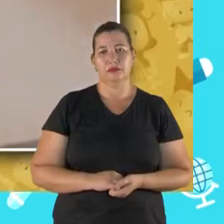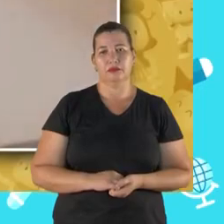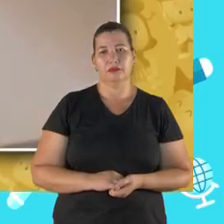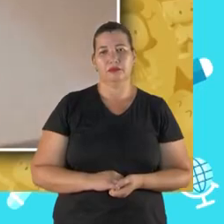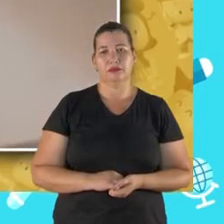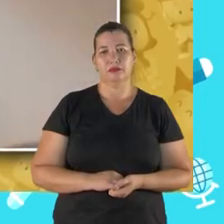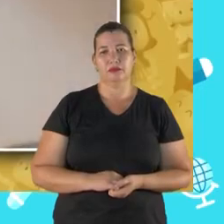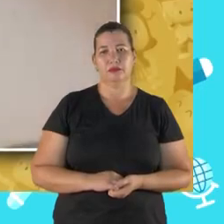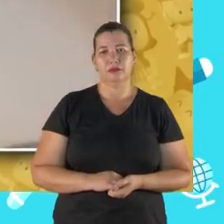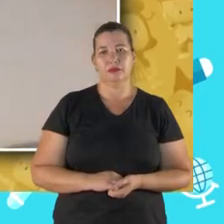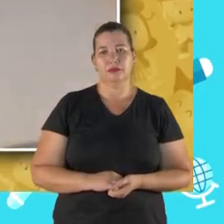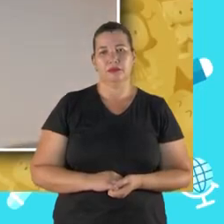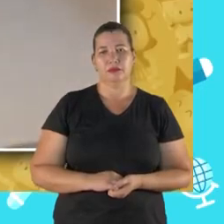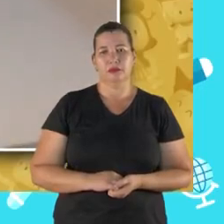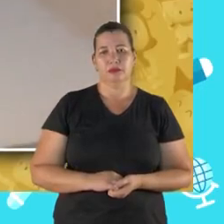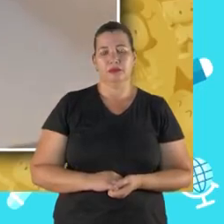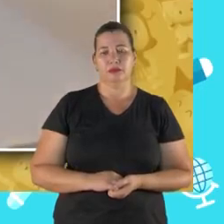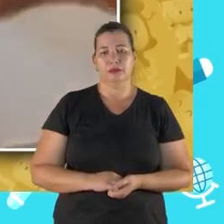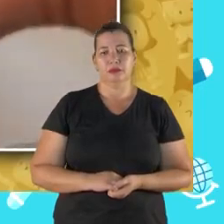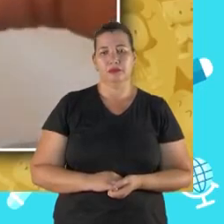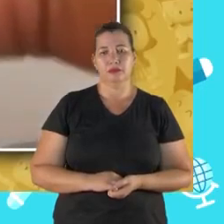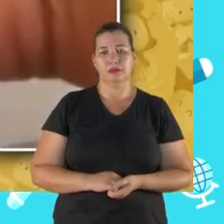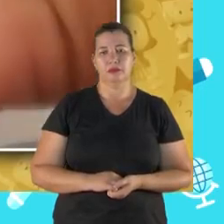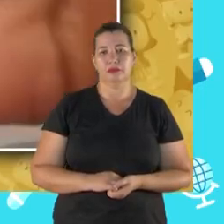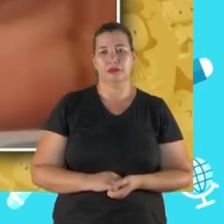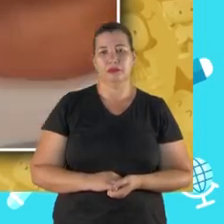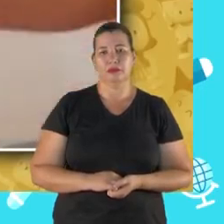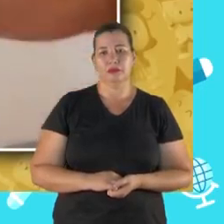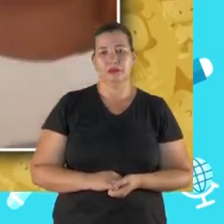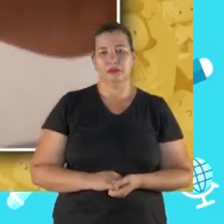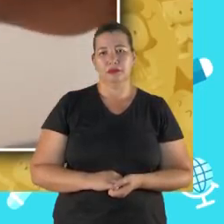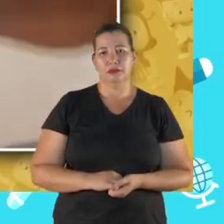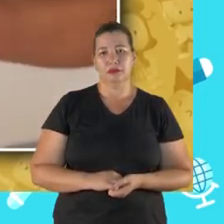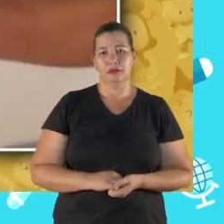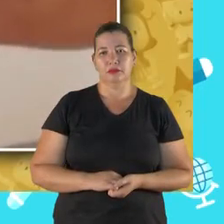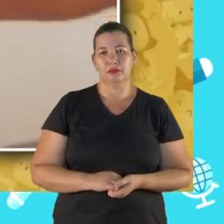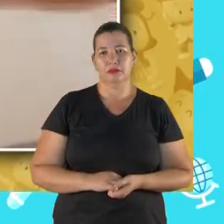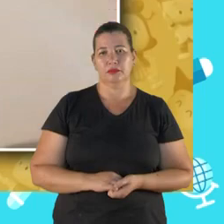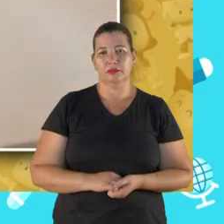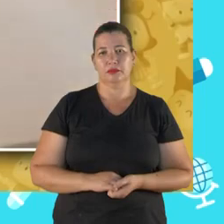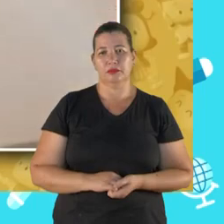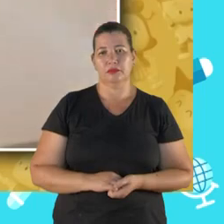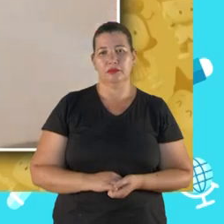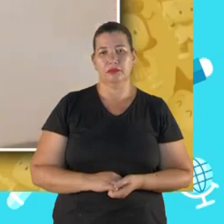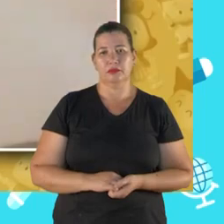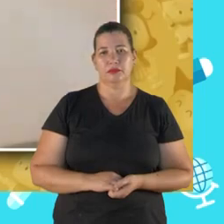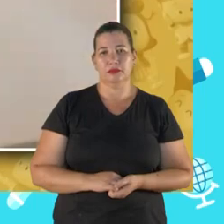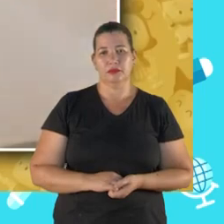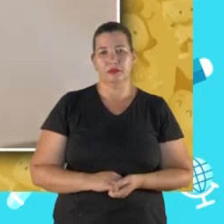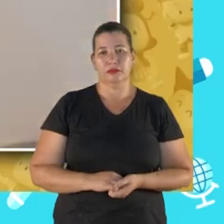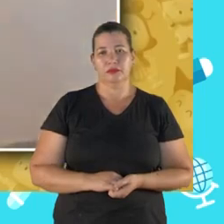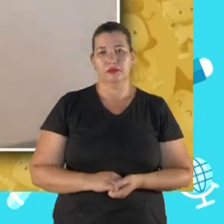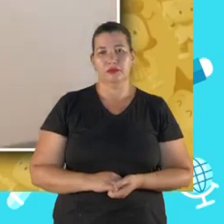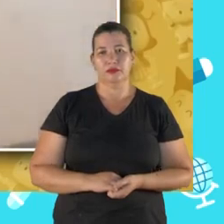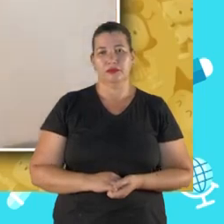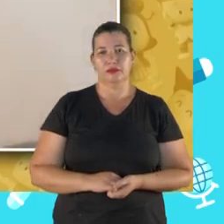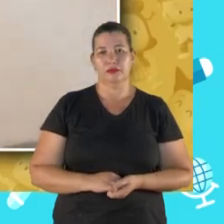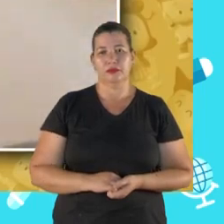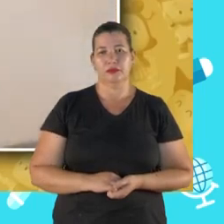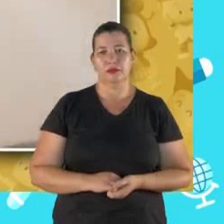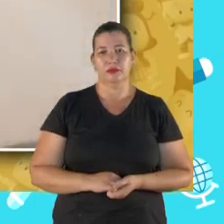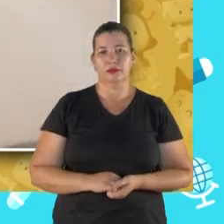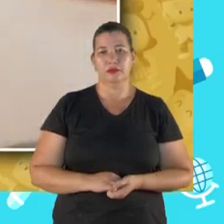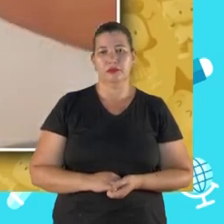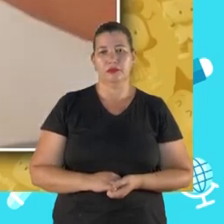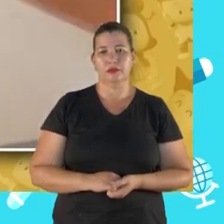Ó, mais um nozinho. Isso, deixar bem firme. Isso, puxa. Isso. Agora, a outra